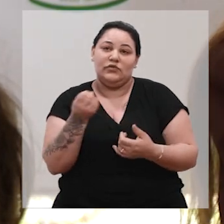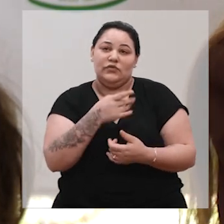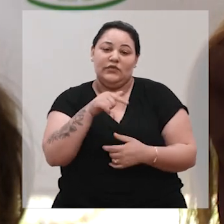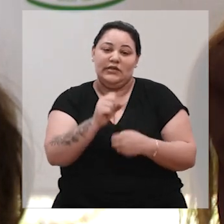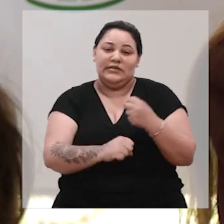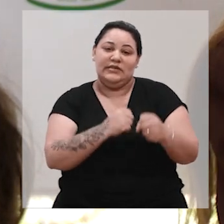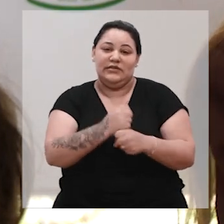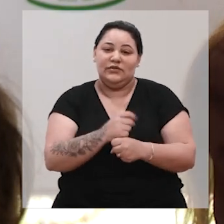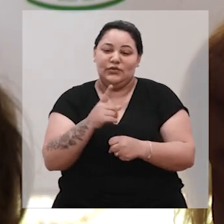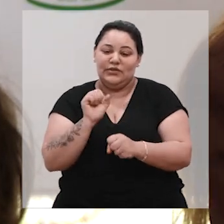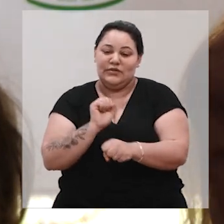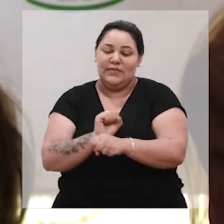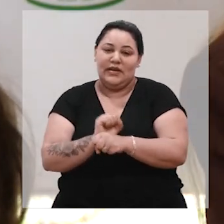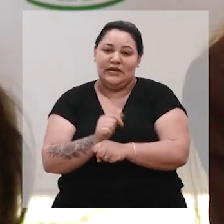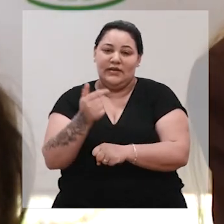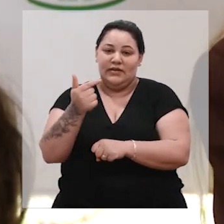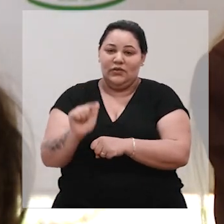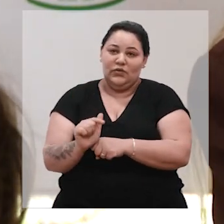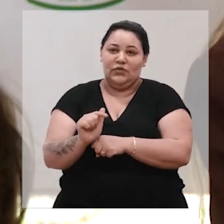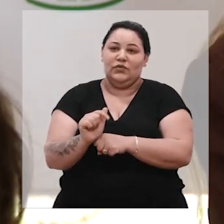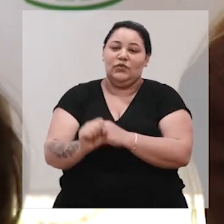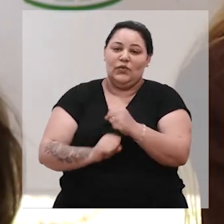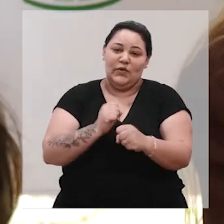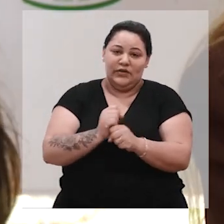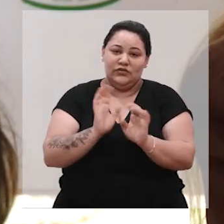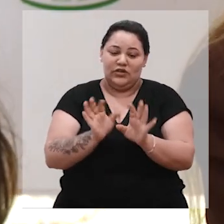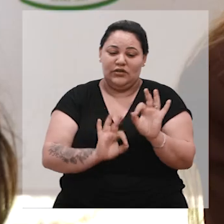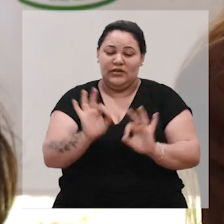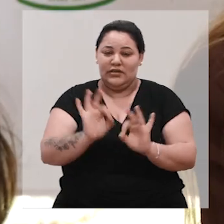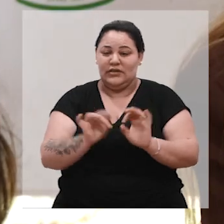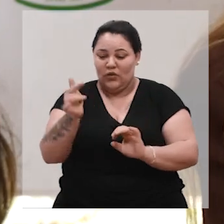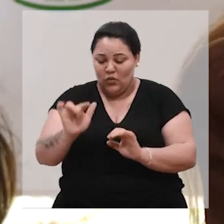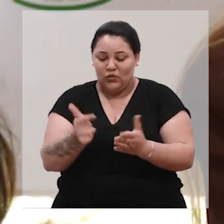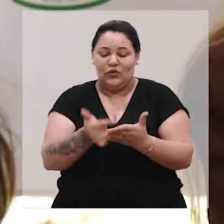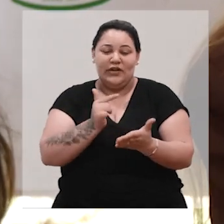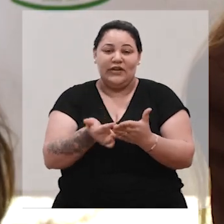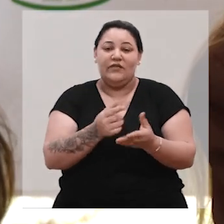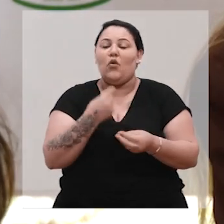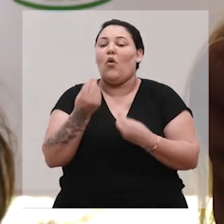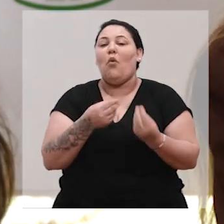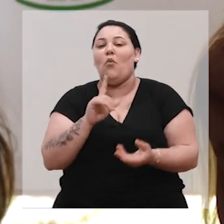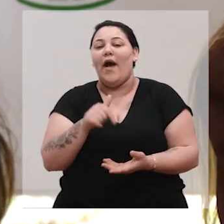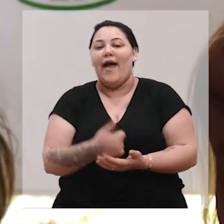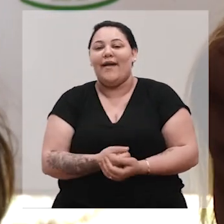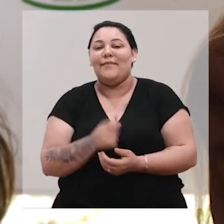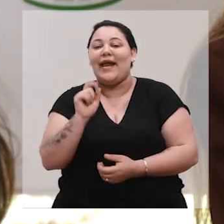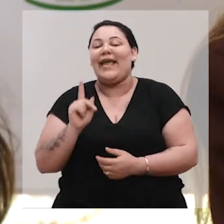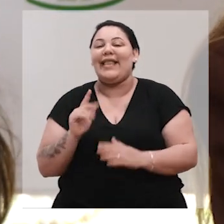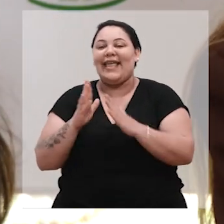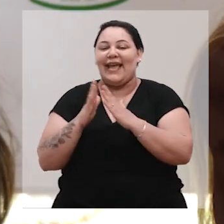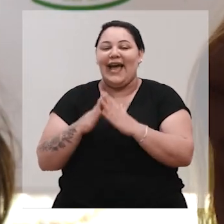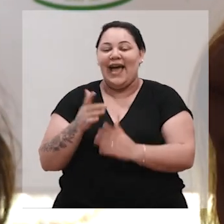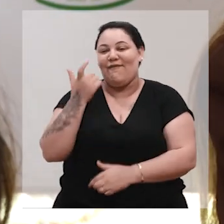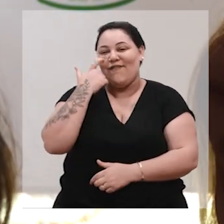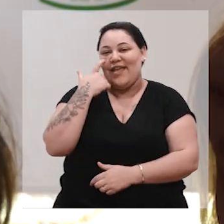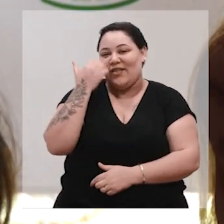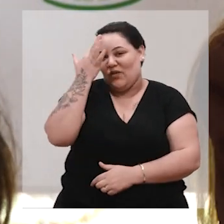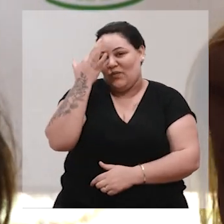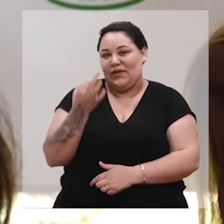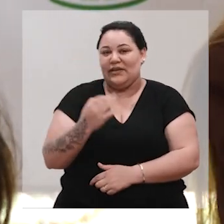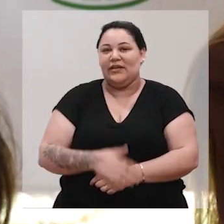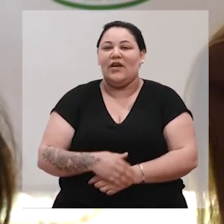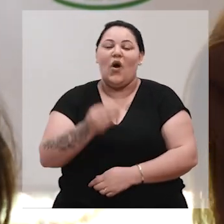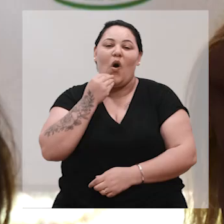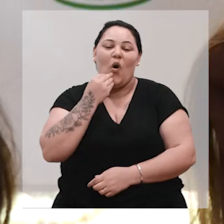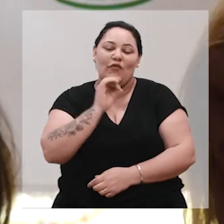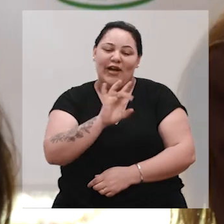ano, tu espera... Outro ano já prepara o outro livro. Como que é isso, assim, para quem está em casa entender? Claro